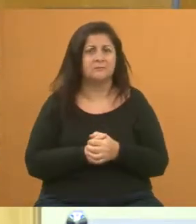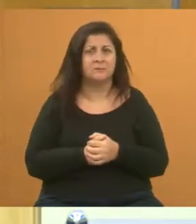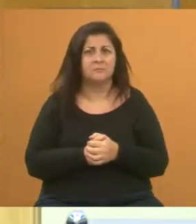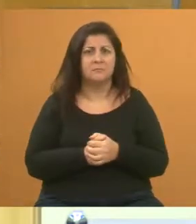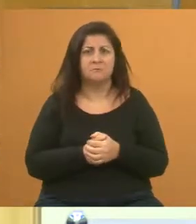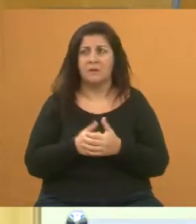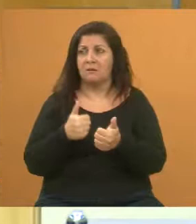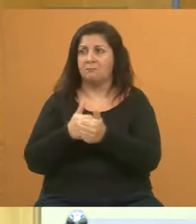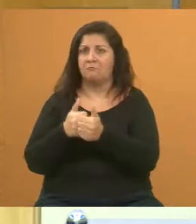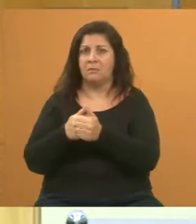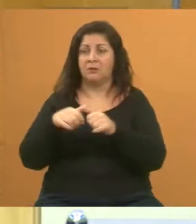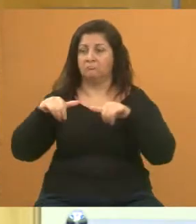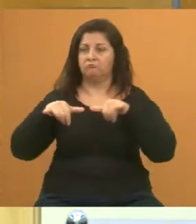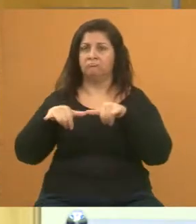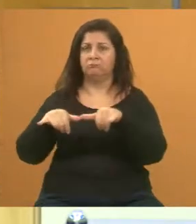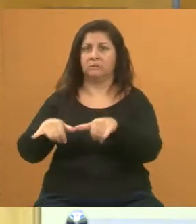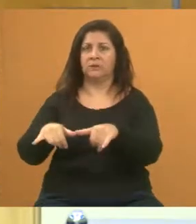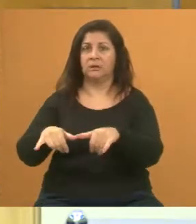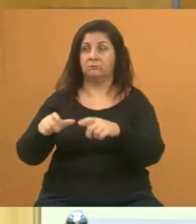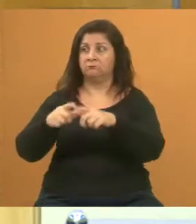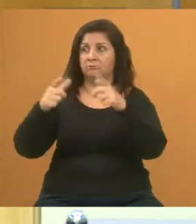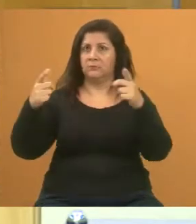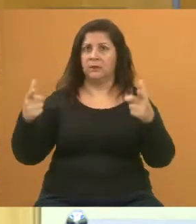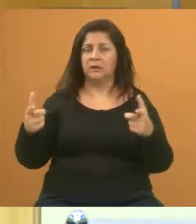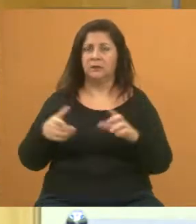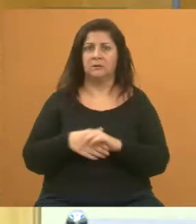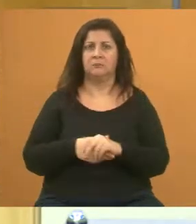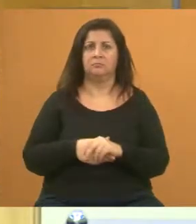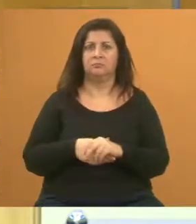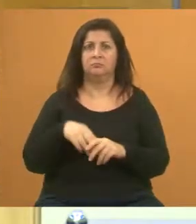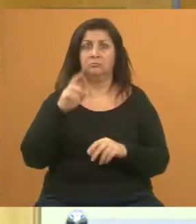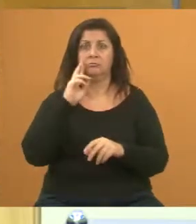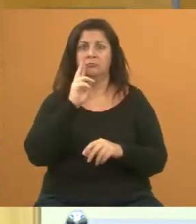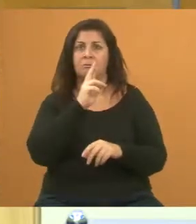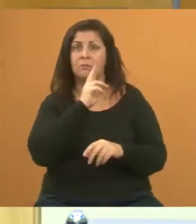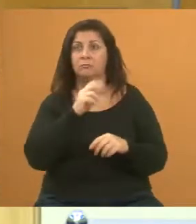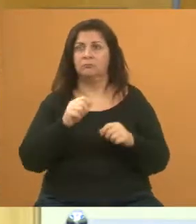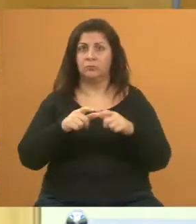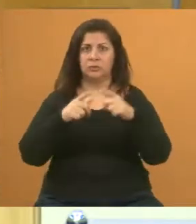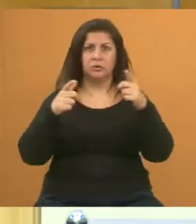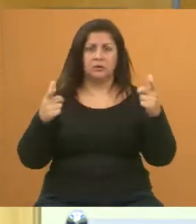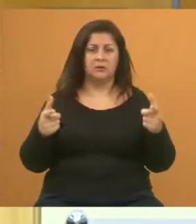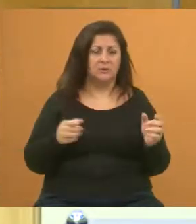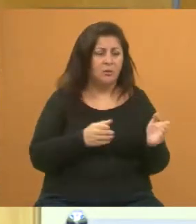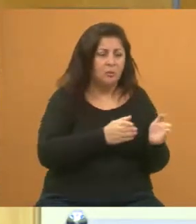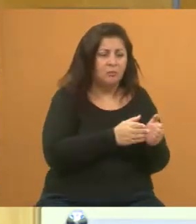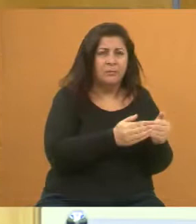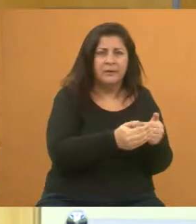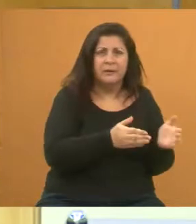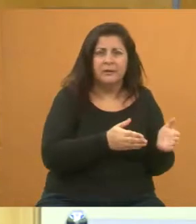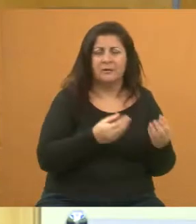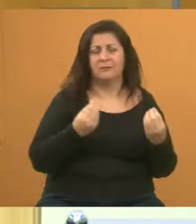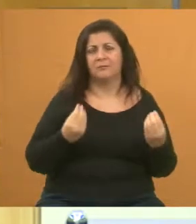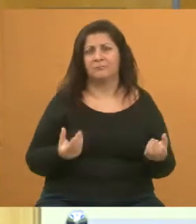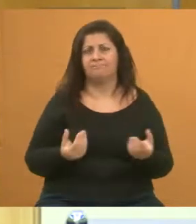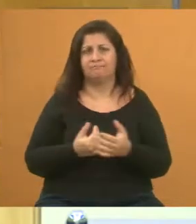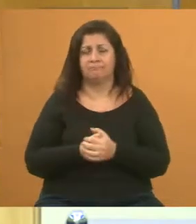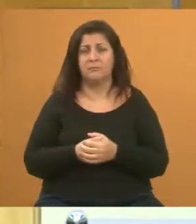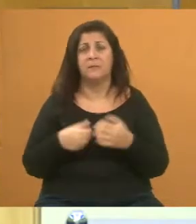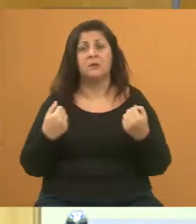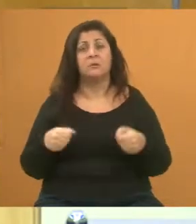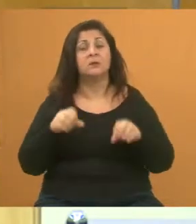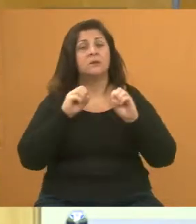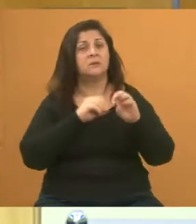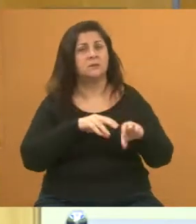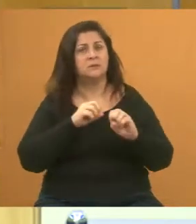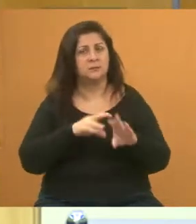aos hipermercados, os pequenos botiquins, os pequenas lanchonetes. Então, eu acho que nós temos que trabalhar a